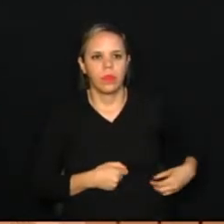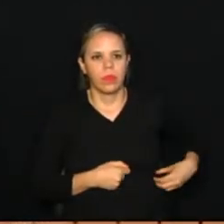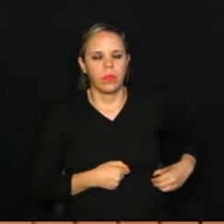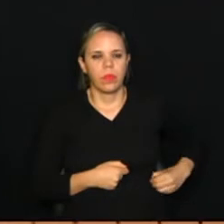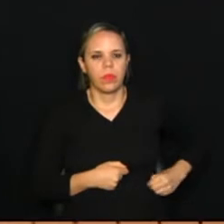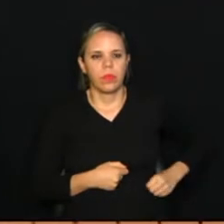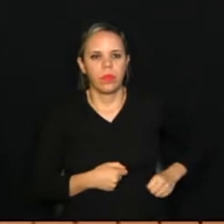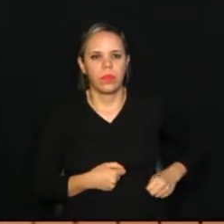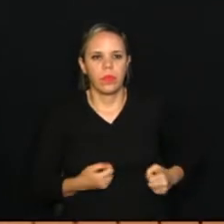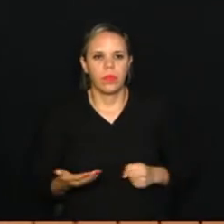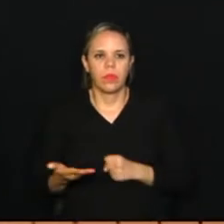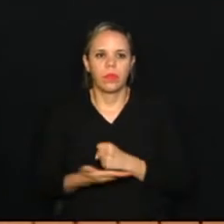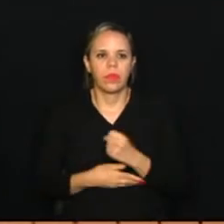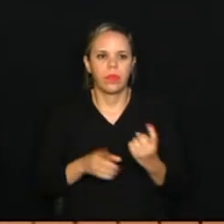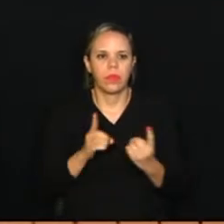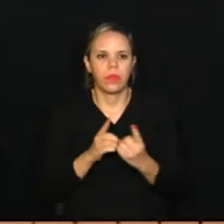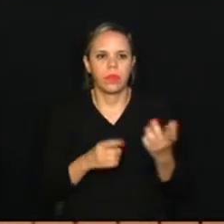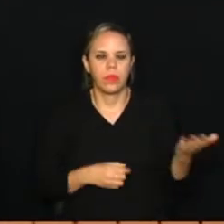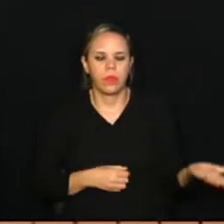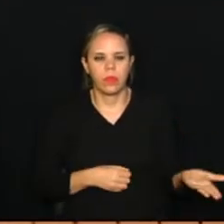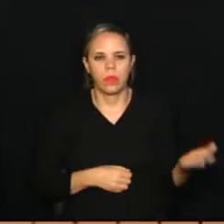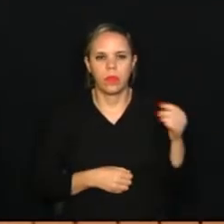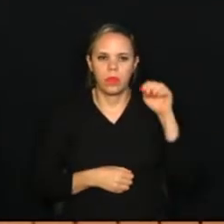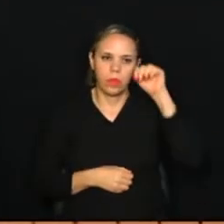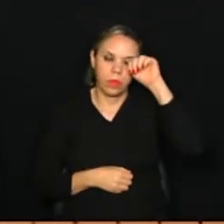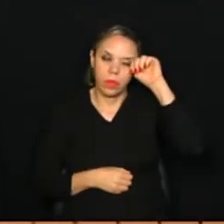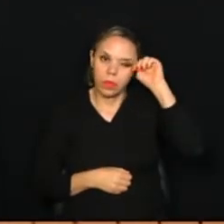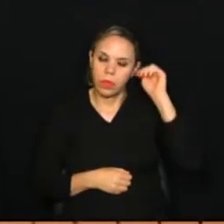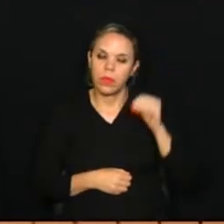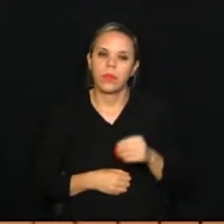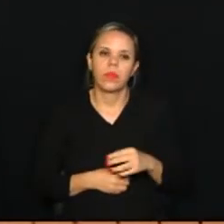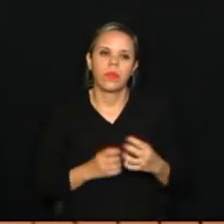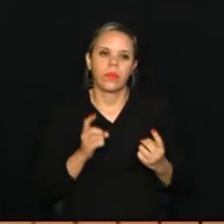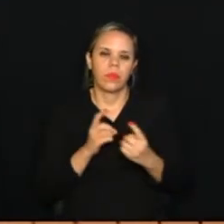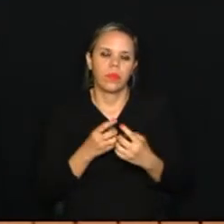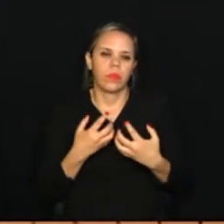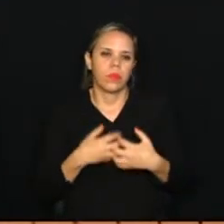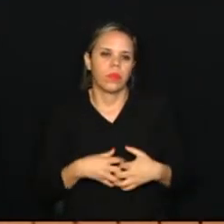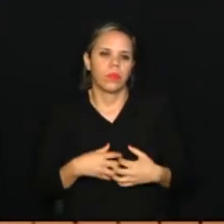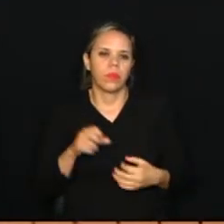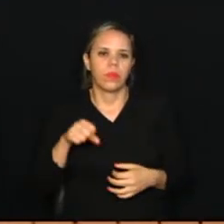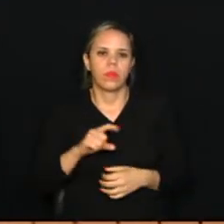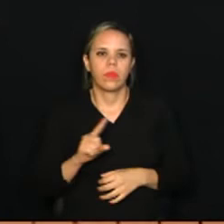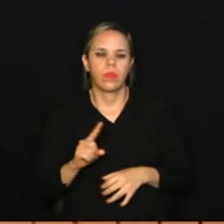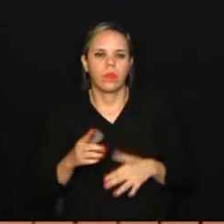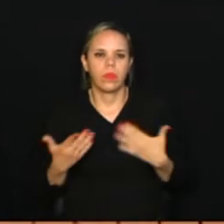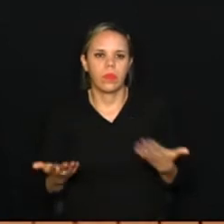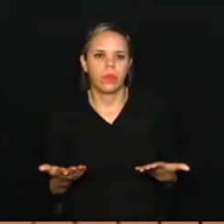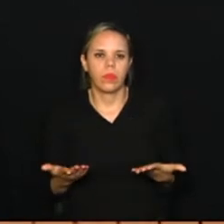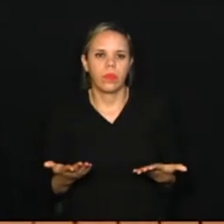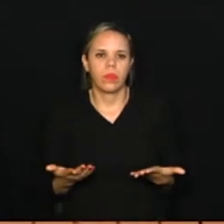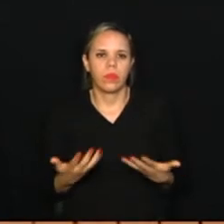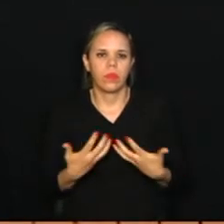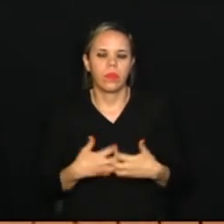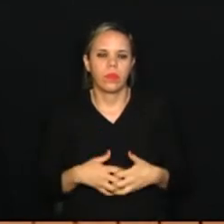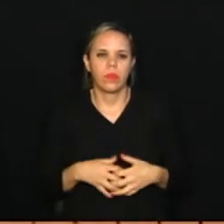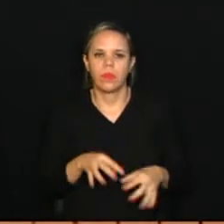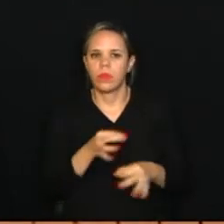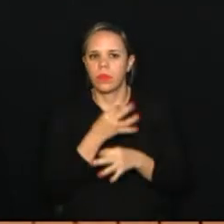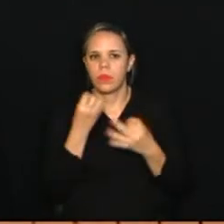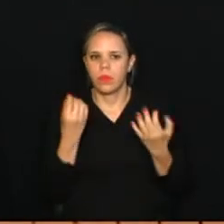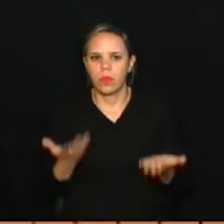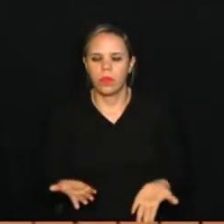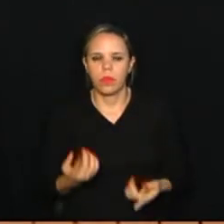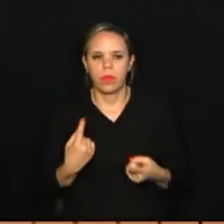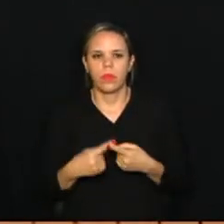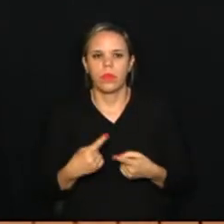Então, basicamente, o serviço, ele em si, dele funcionar ou não funcionar, ele funciona muito bem, porque qual